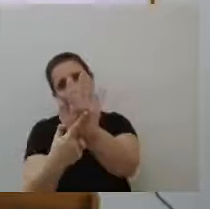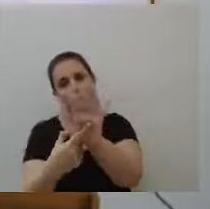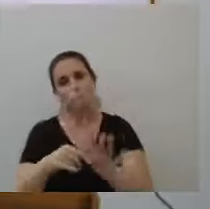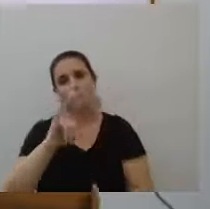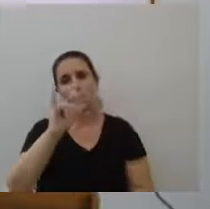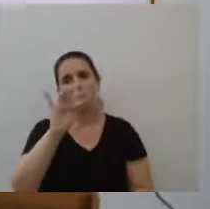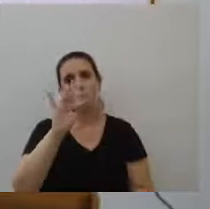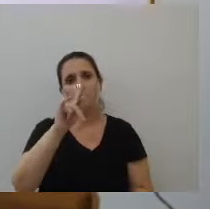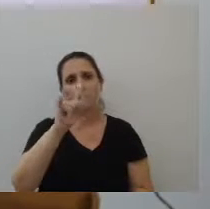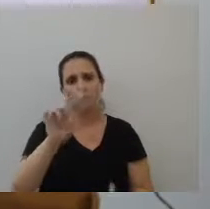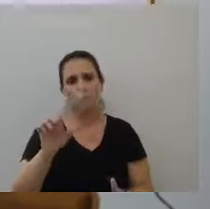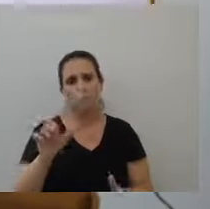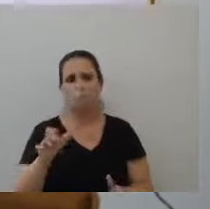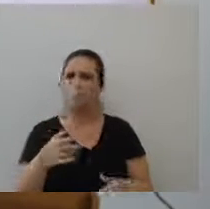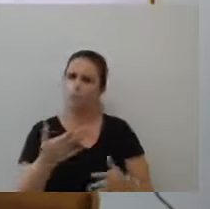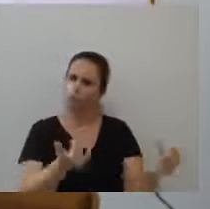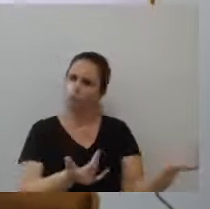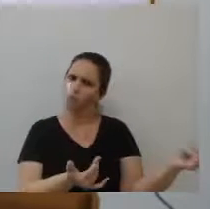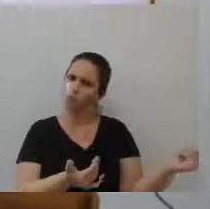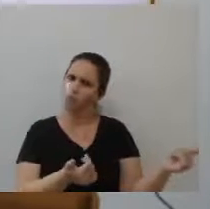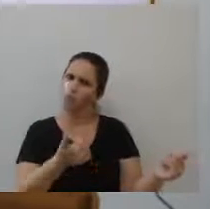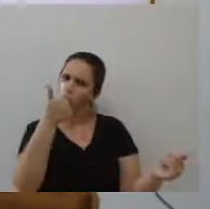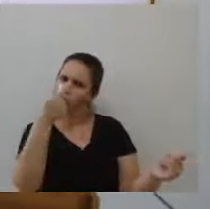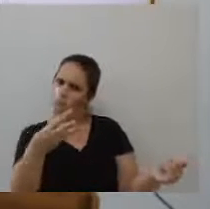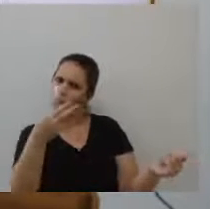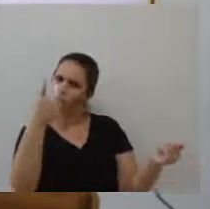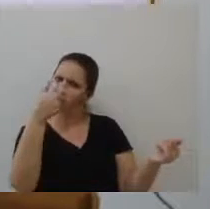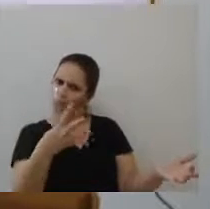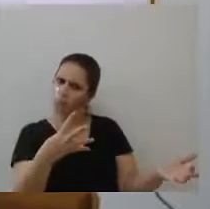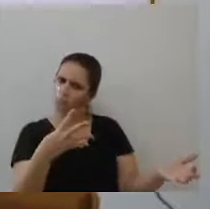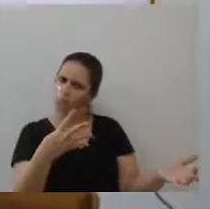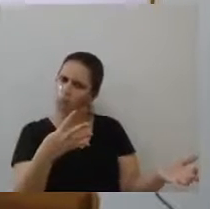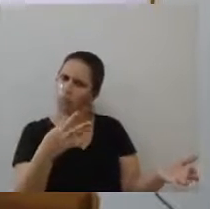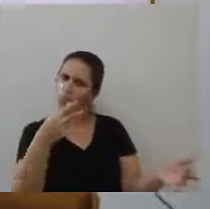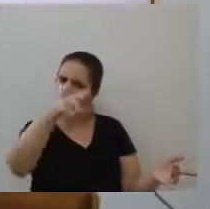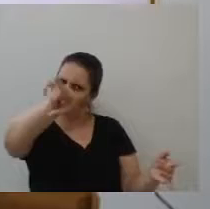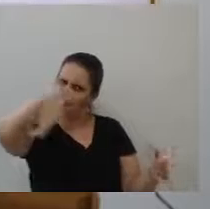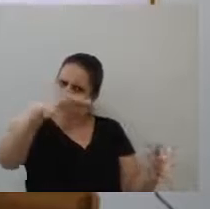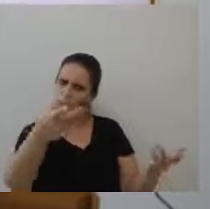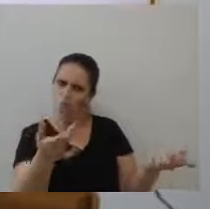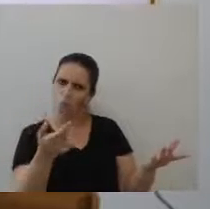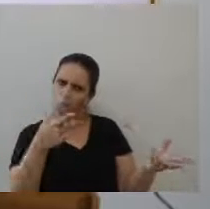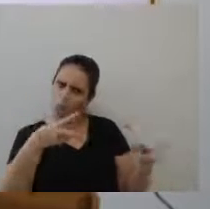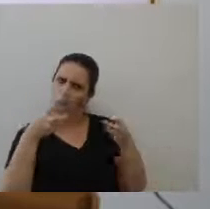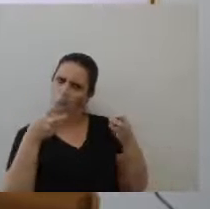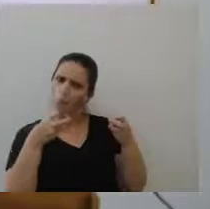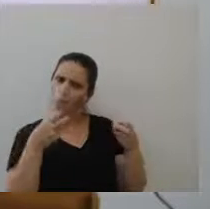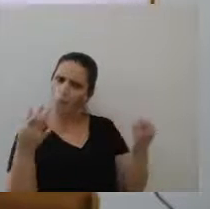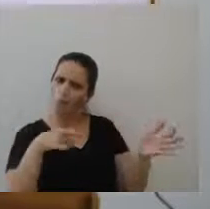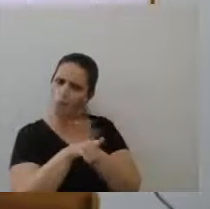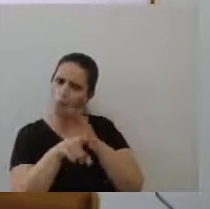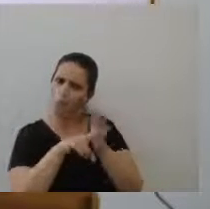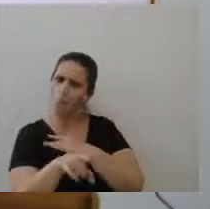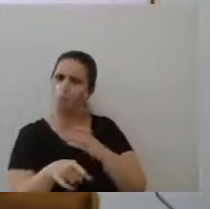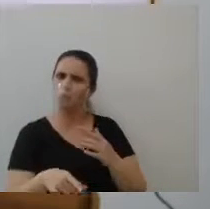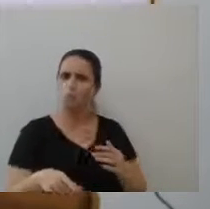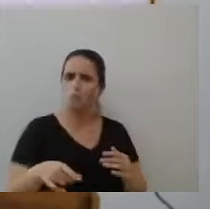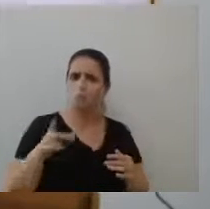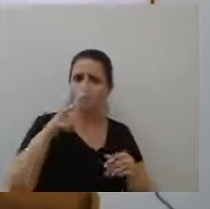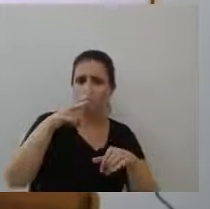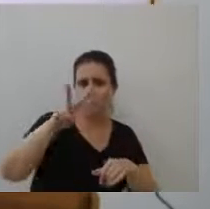Bem, era isso que eu queria que vocês olhassem a partir de agora. Vocês não podem esquecer isso. Não podem esquecer. Há